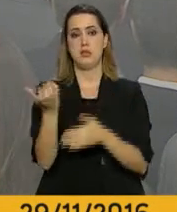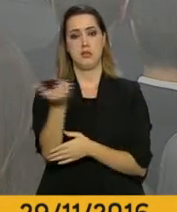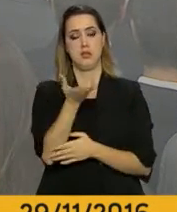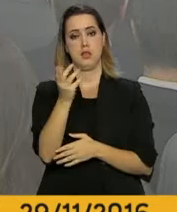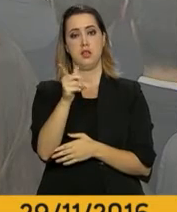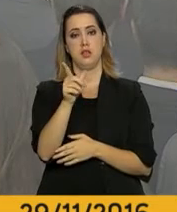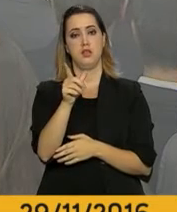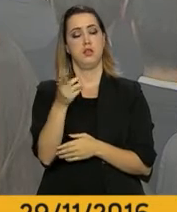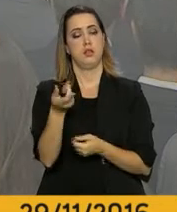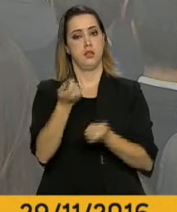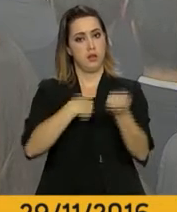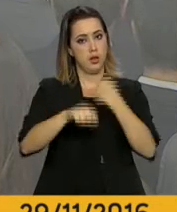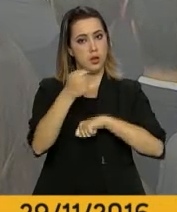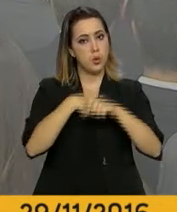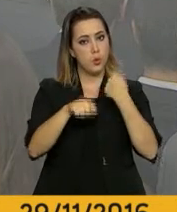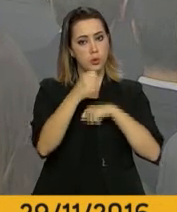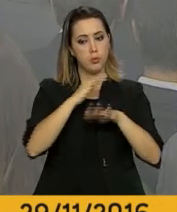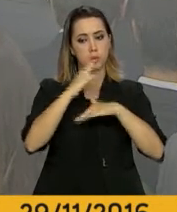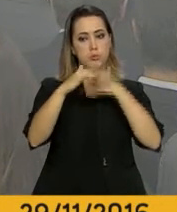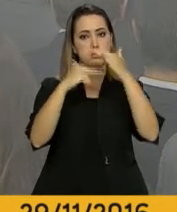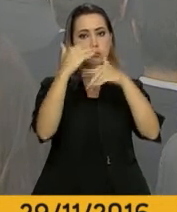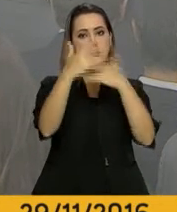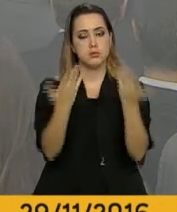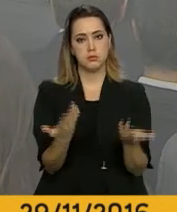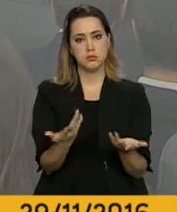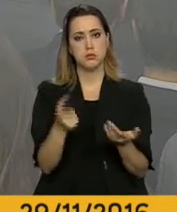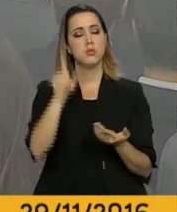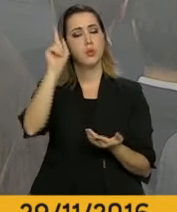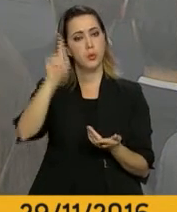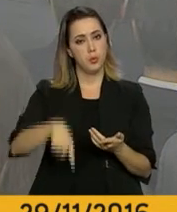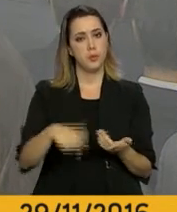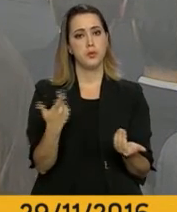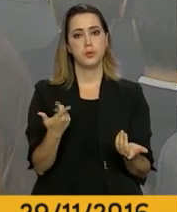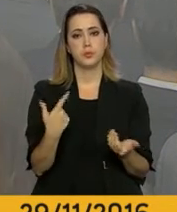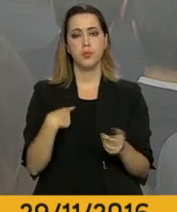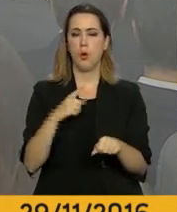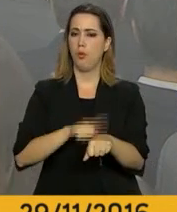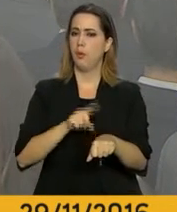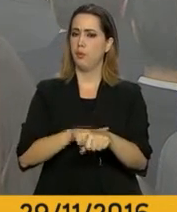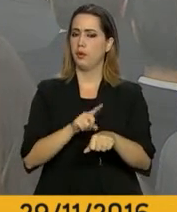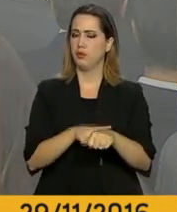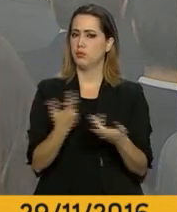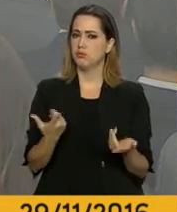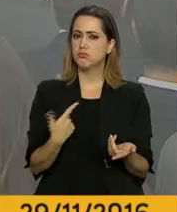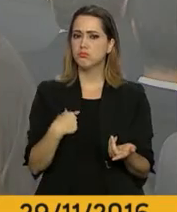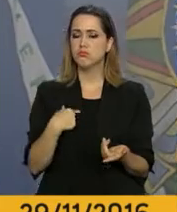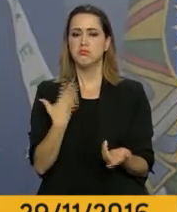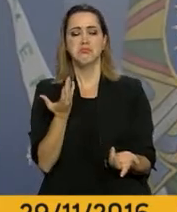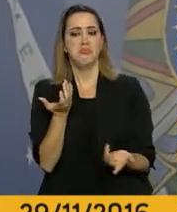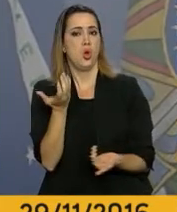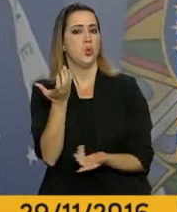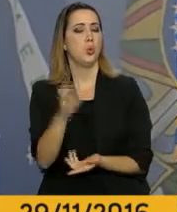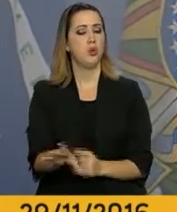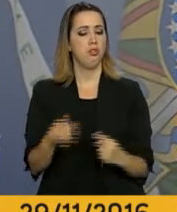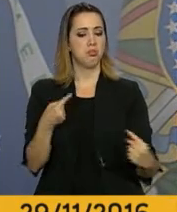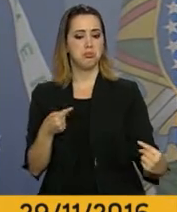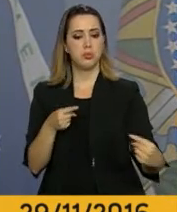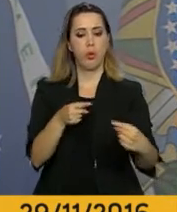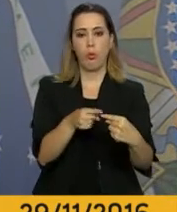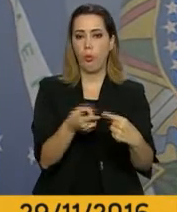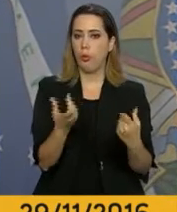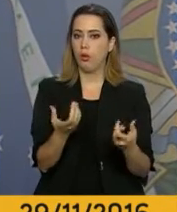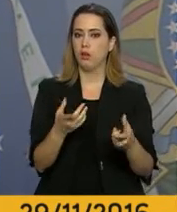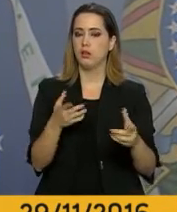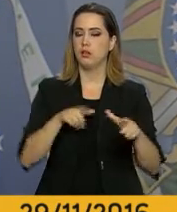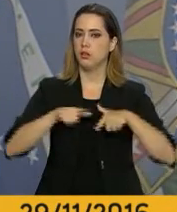certos e determinados setores e certos e determinados momentos não houvesse o interesse objetivo direto concreto palpável